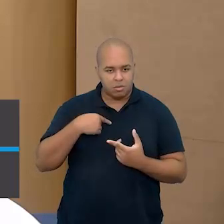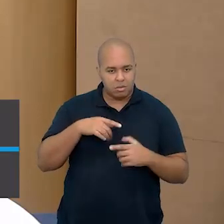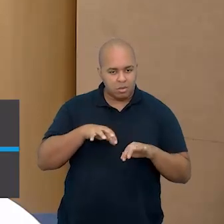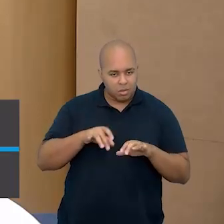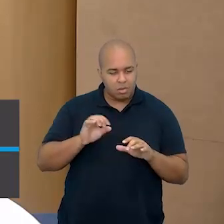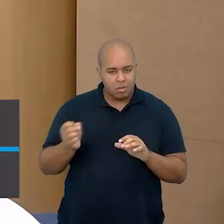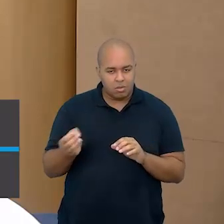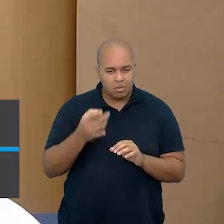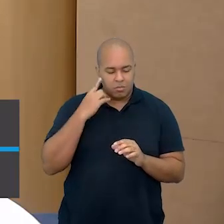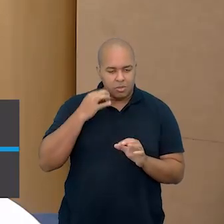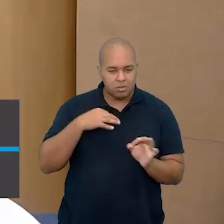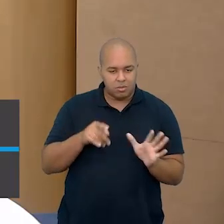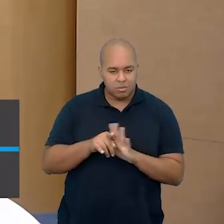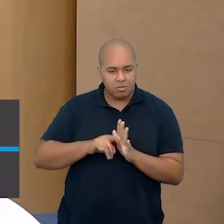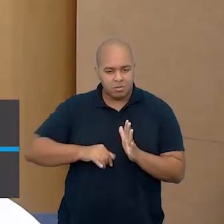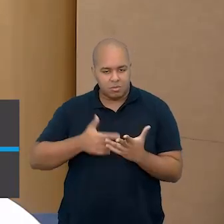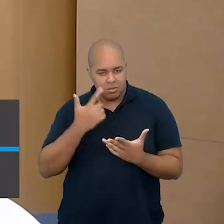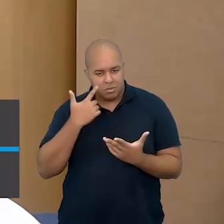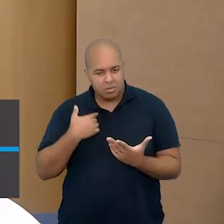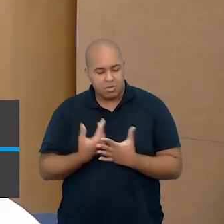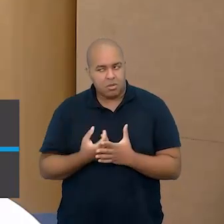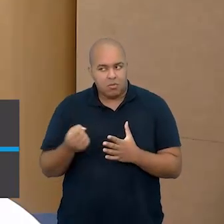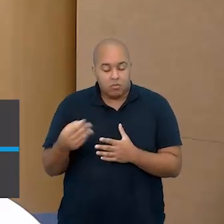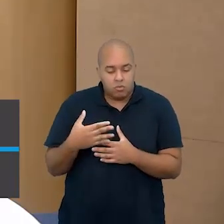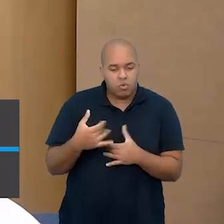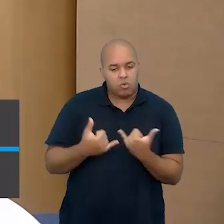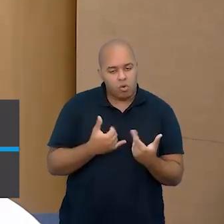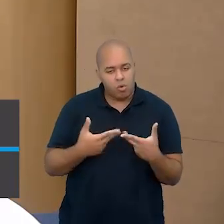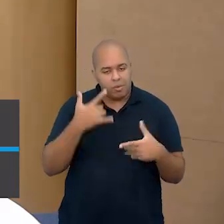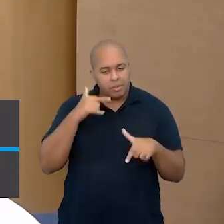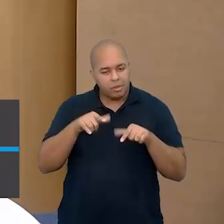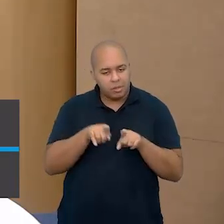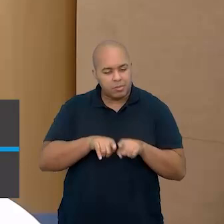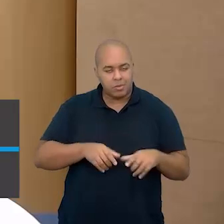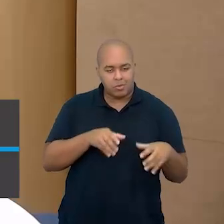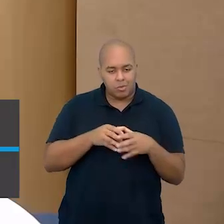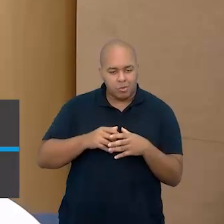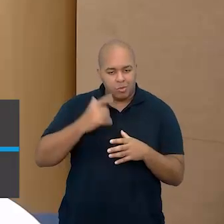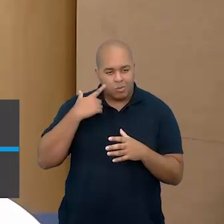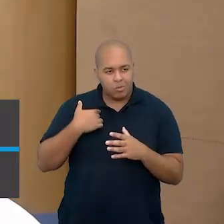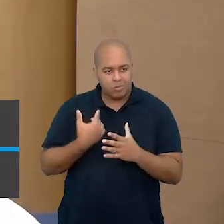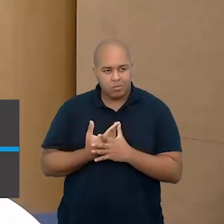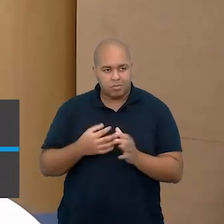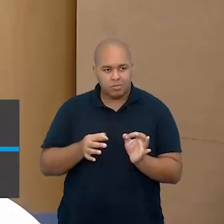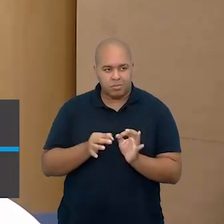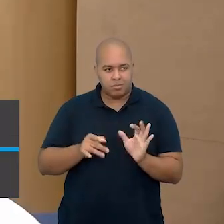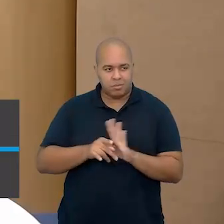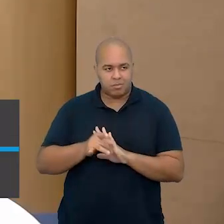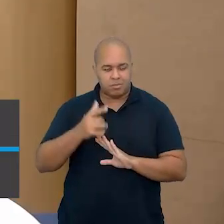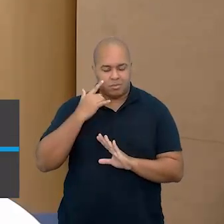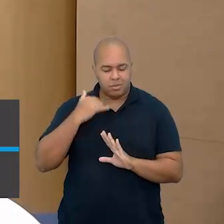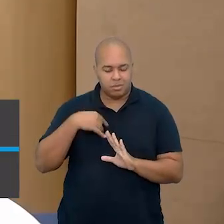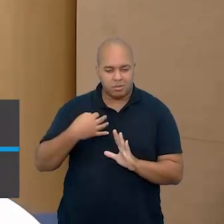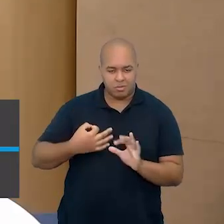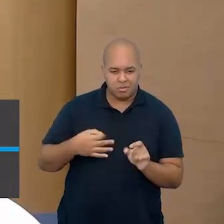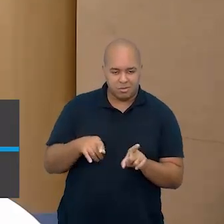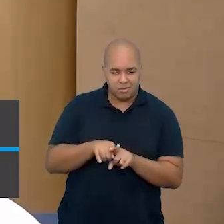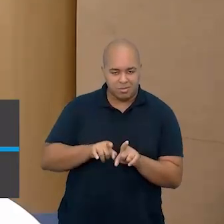gamificação, inovação dos jogos, né? Trabalhar em grupos e Sim. oficinas,